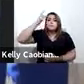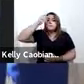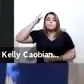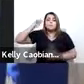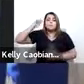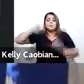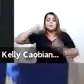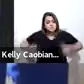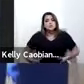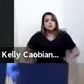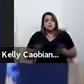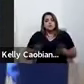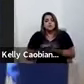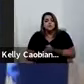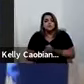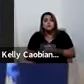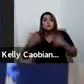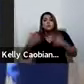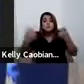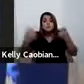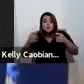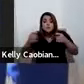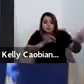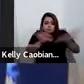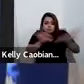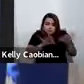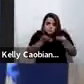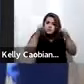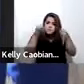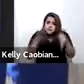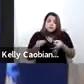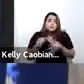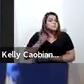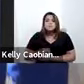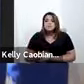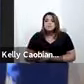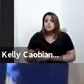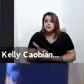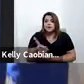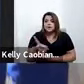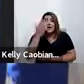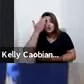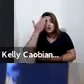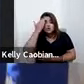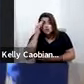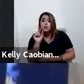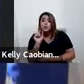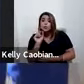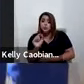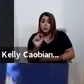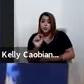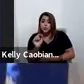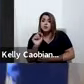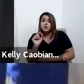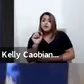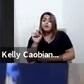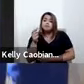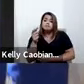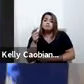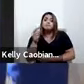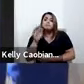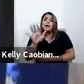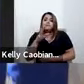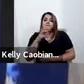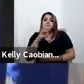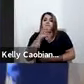trabalhador, né? Sempre foi entendida essa situação, mas a forma como